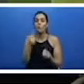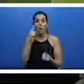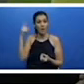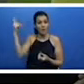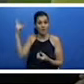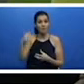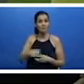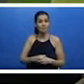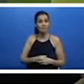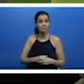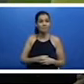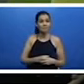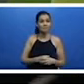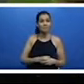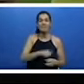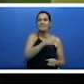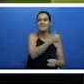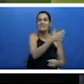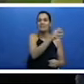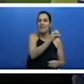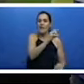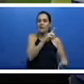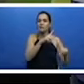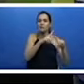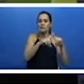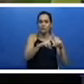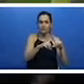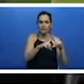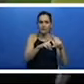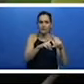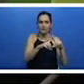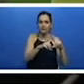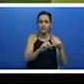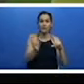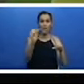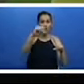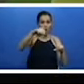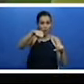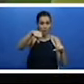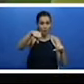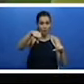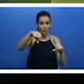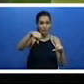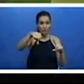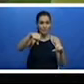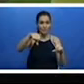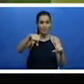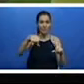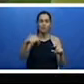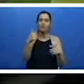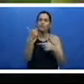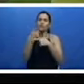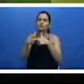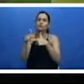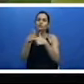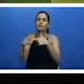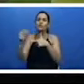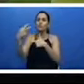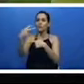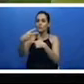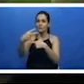o antecessor, que é 9, 10 vezes 9, 90. Dividido por